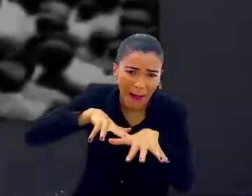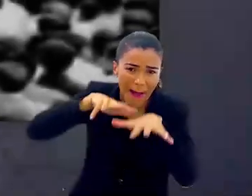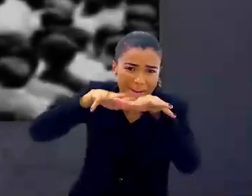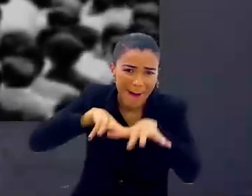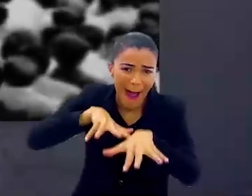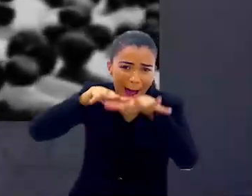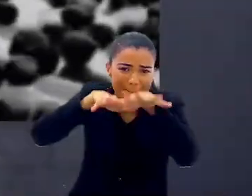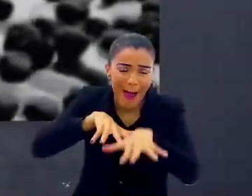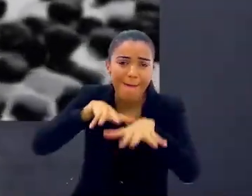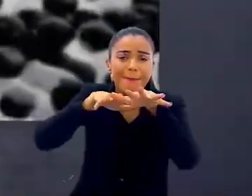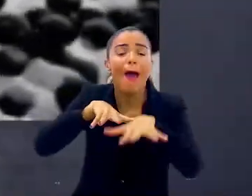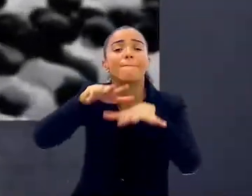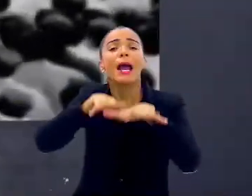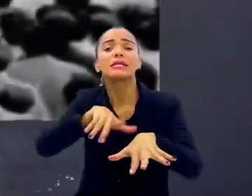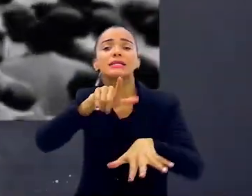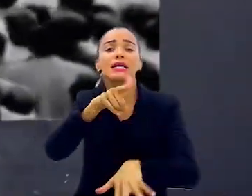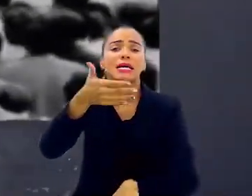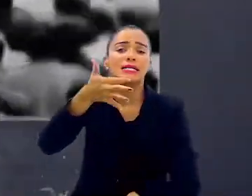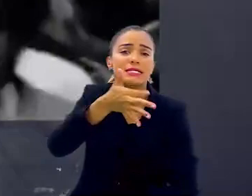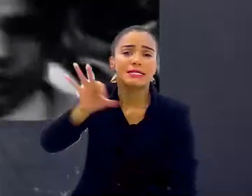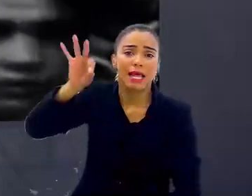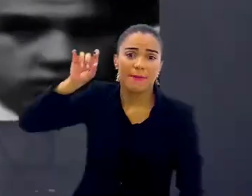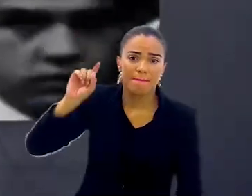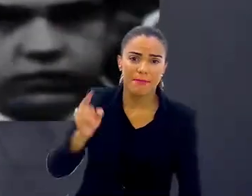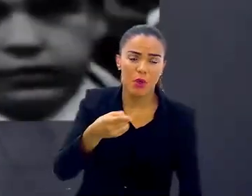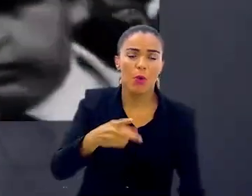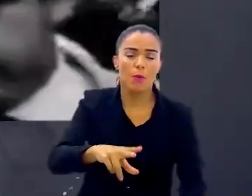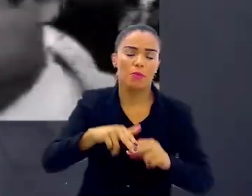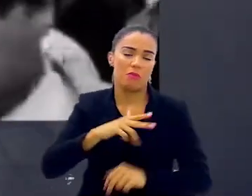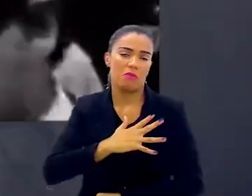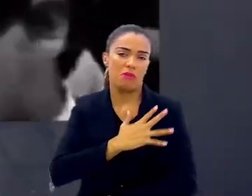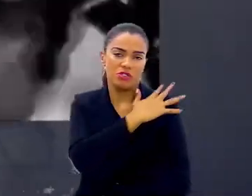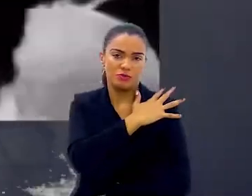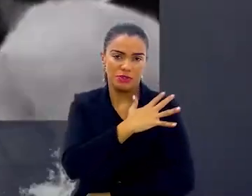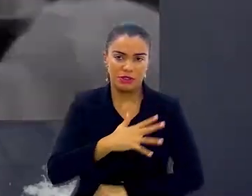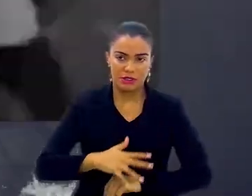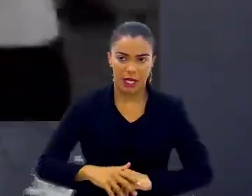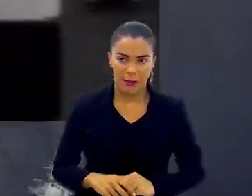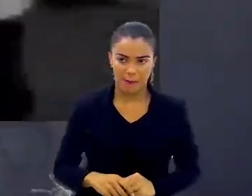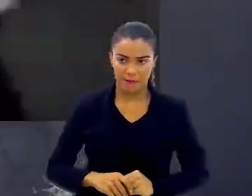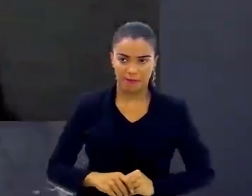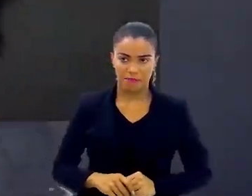vai levar à passeata dos 100 mil por conta da repressão do regime militar à época.